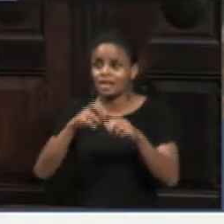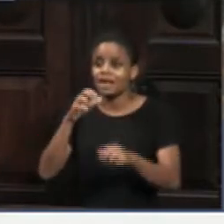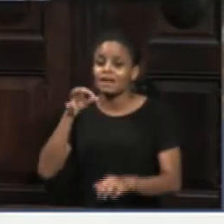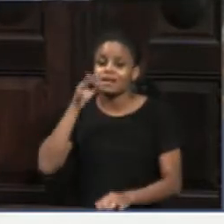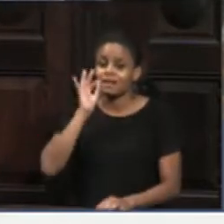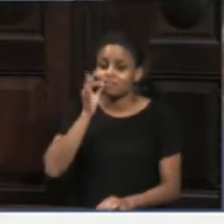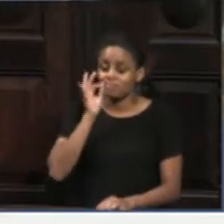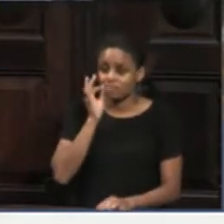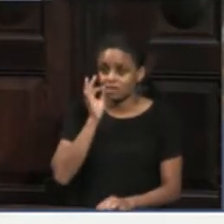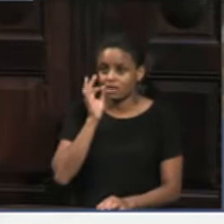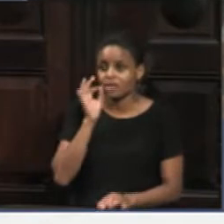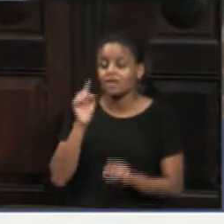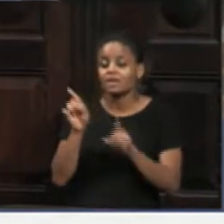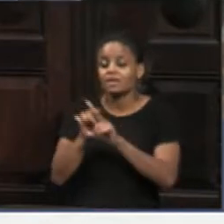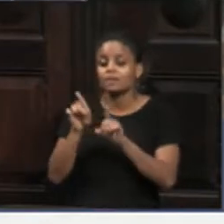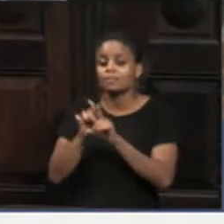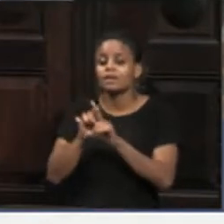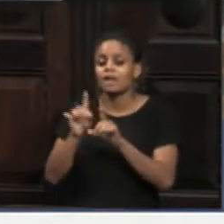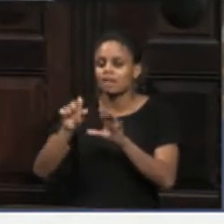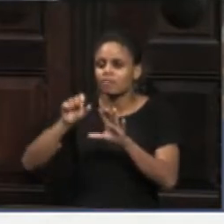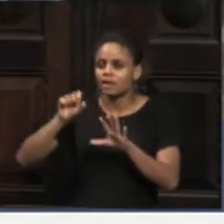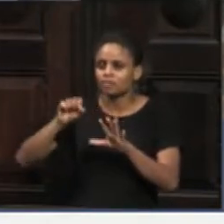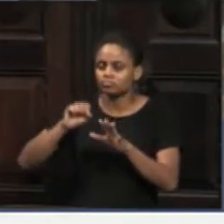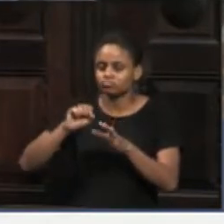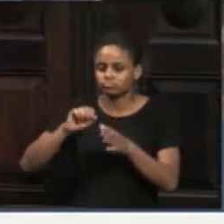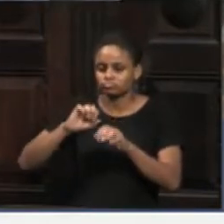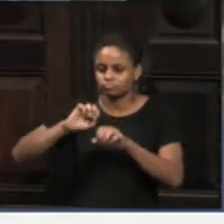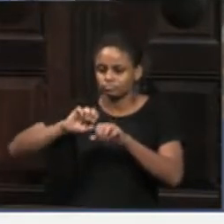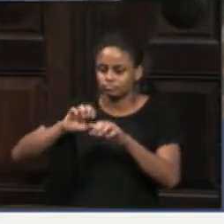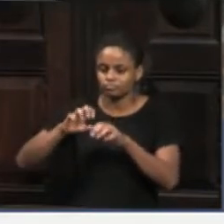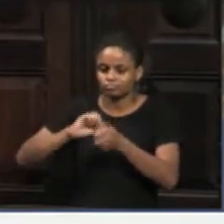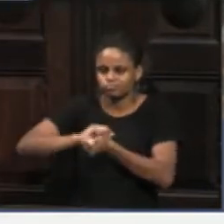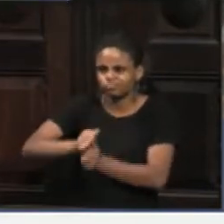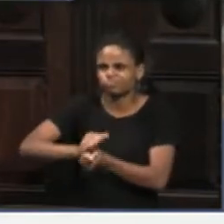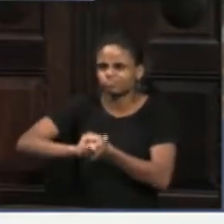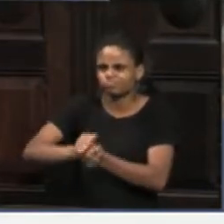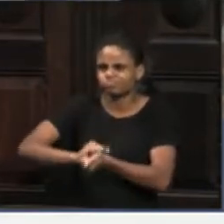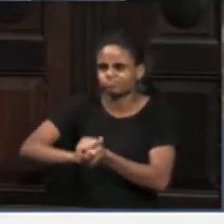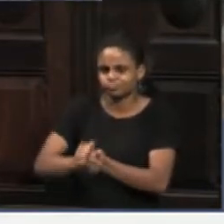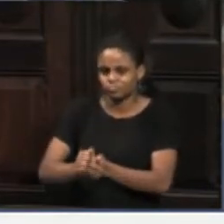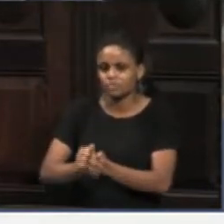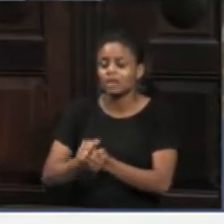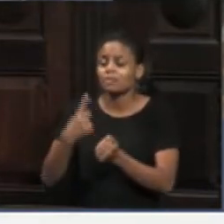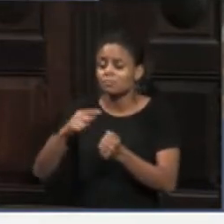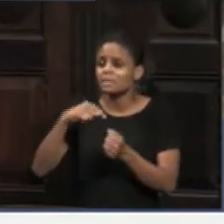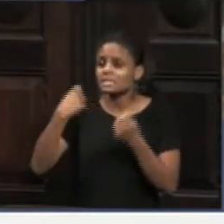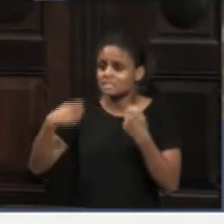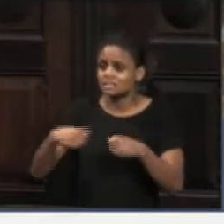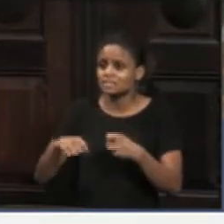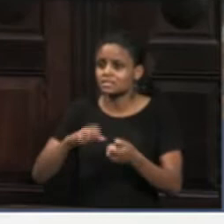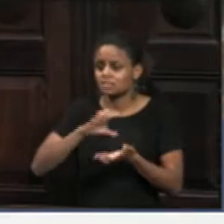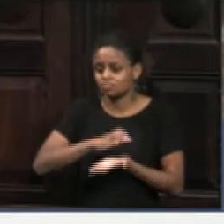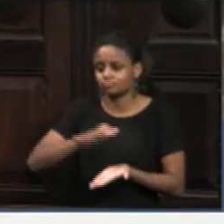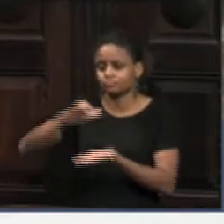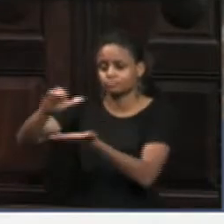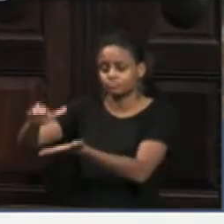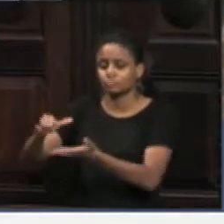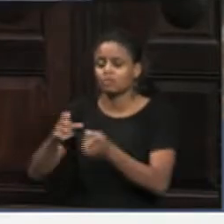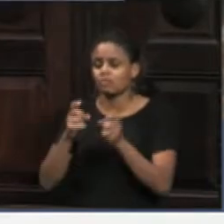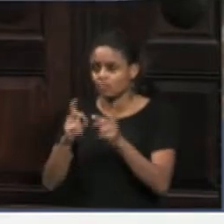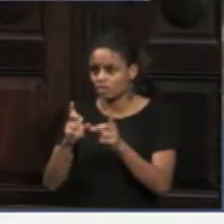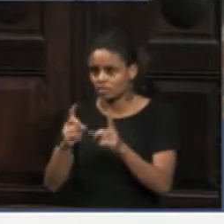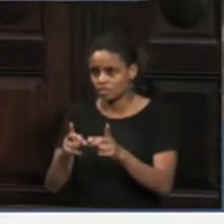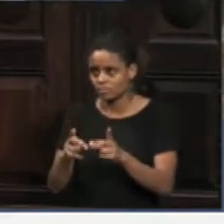de toda uma região. Então, esse café tem que ser transportado. Mas se ele for transportado sem nenhuma nota